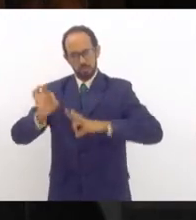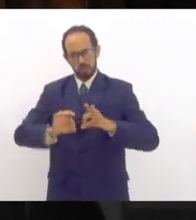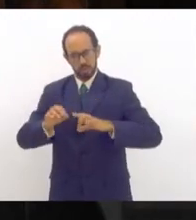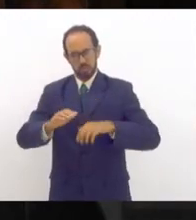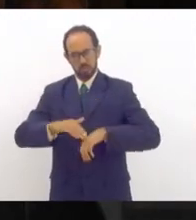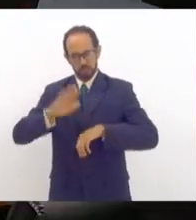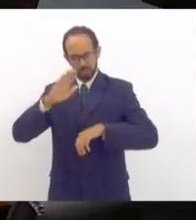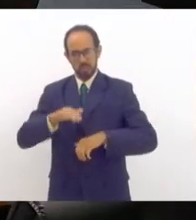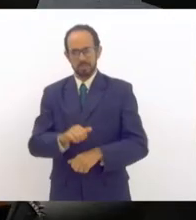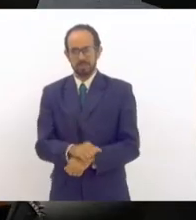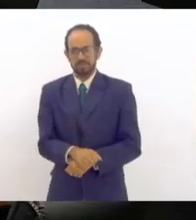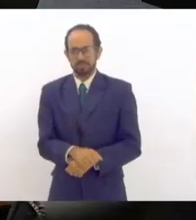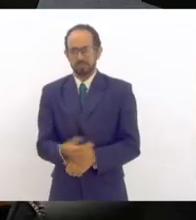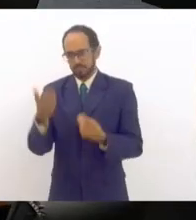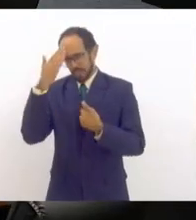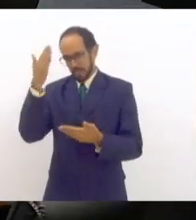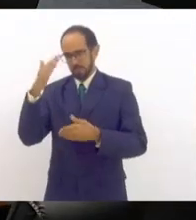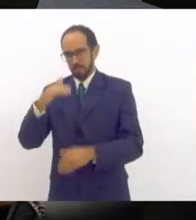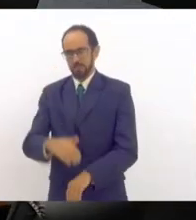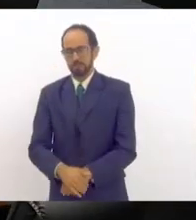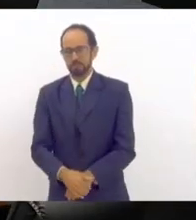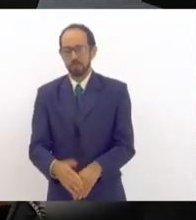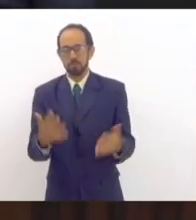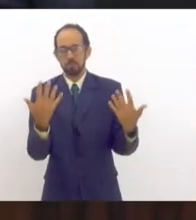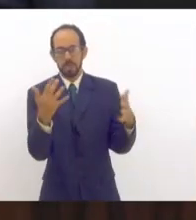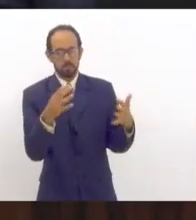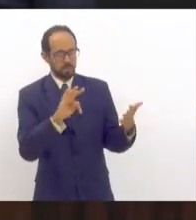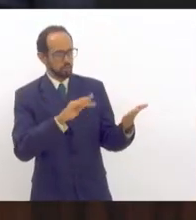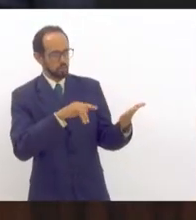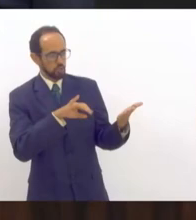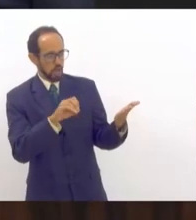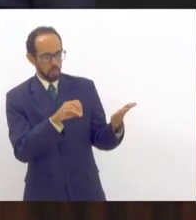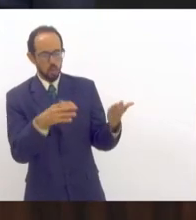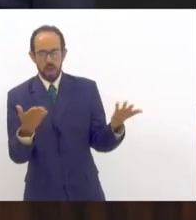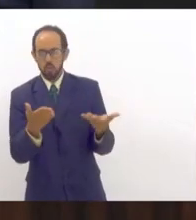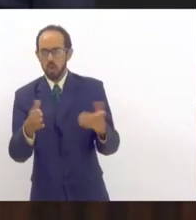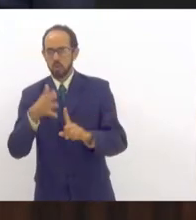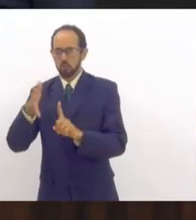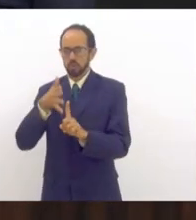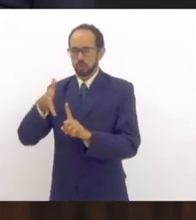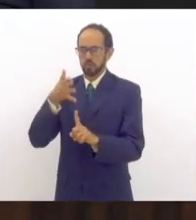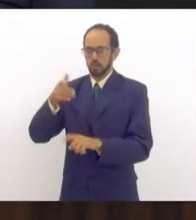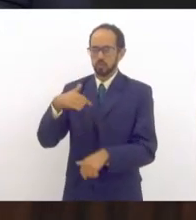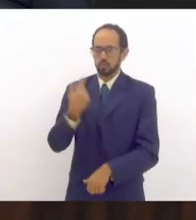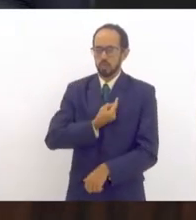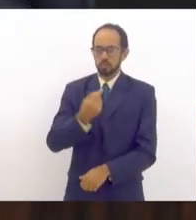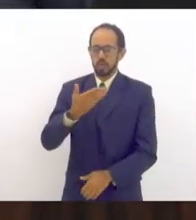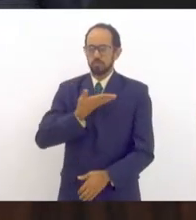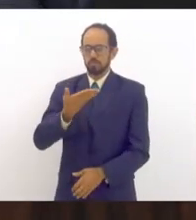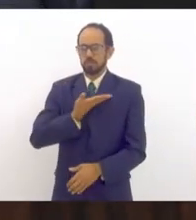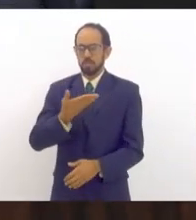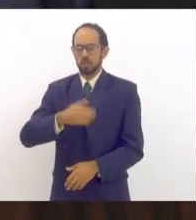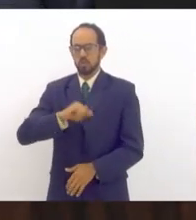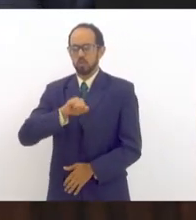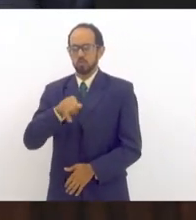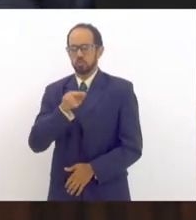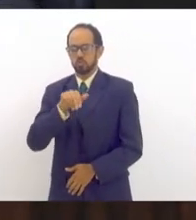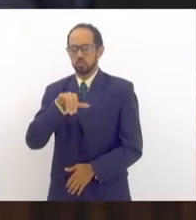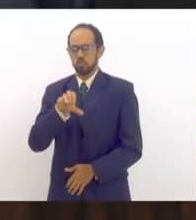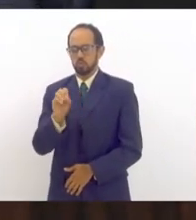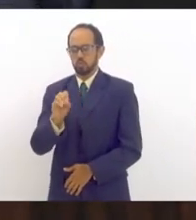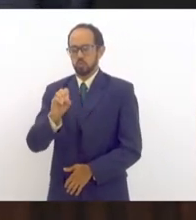todos Parabéns deputado Tiago próximo morador aqui o nosso amigo Júlio